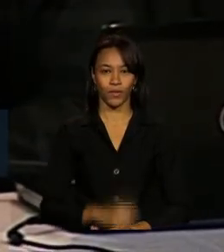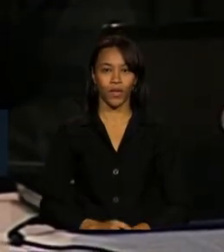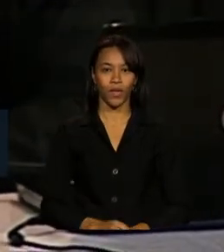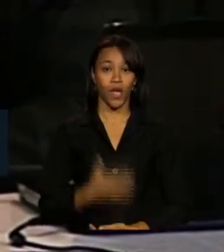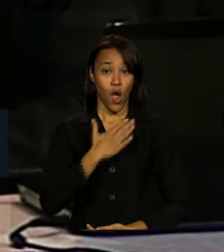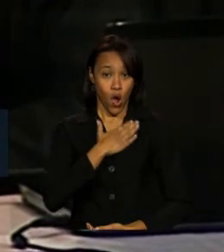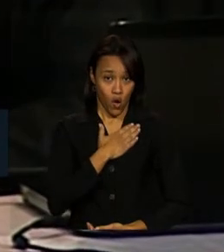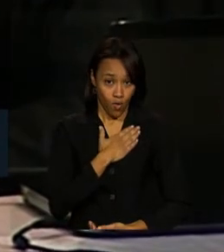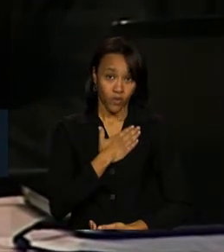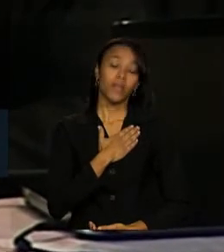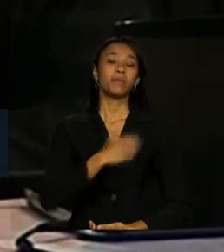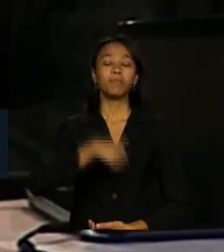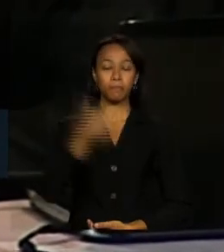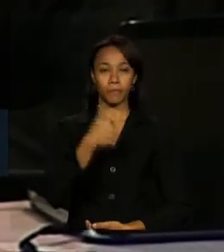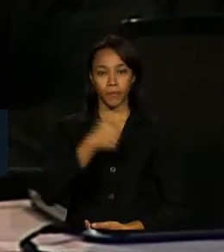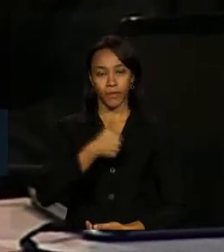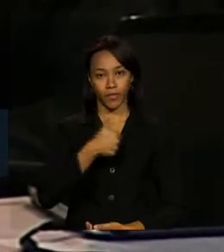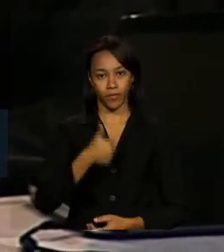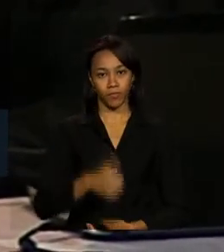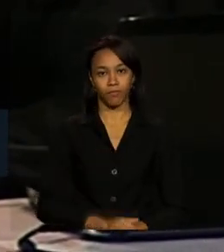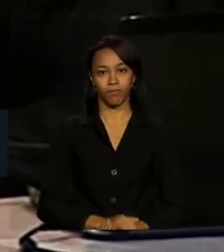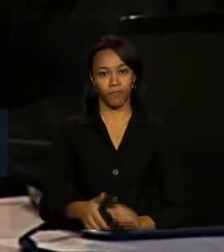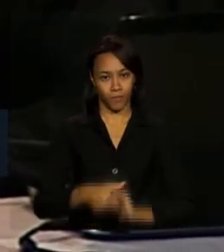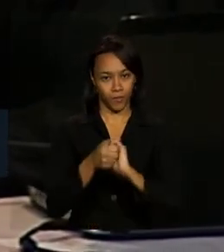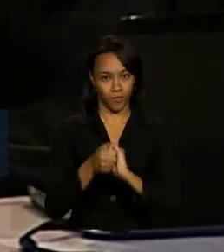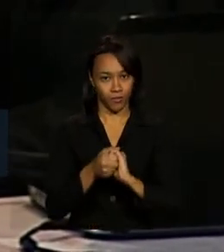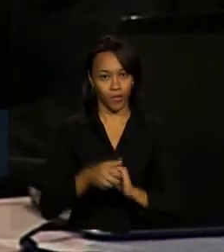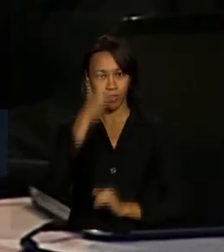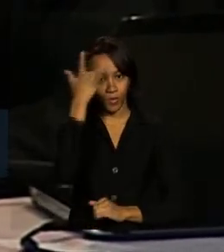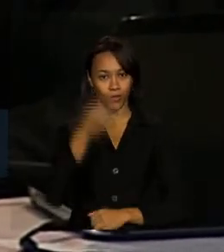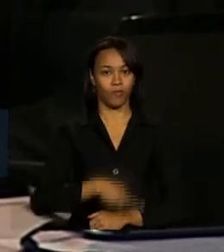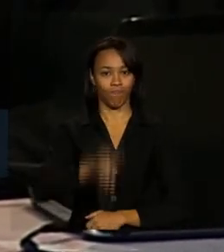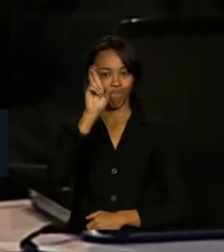Gostaria, em primeiro lugar, de saudar autoridades da mesa,